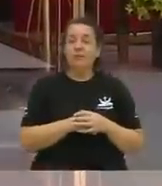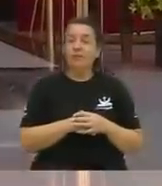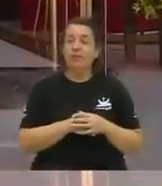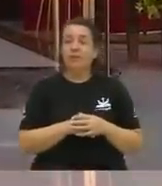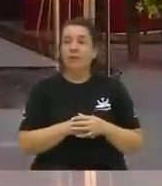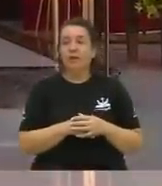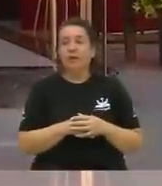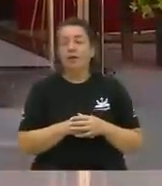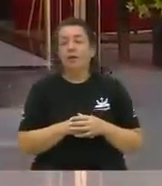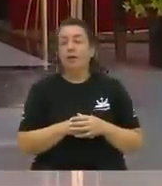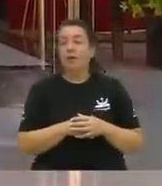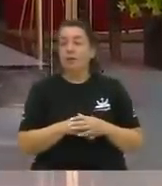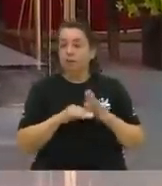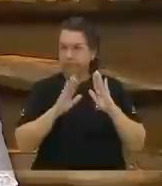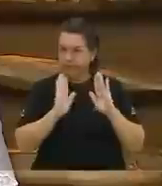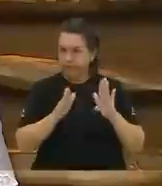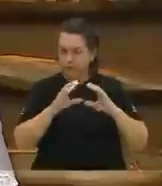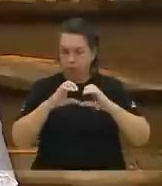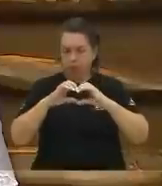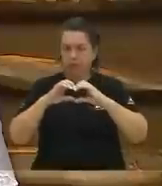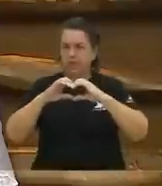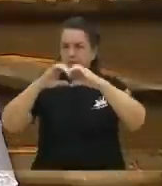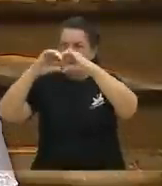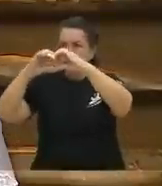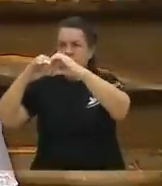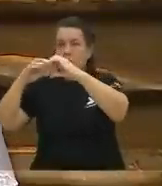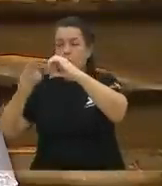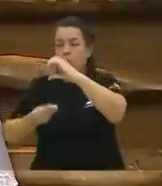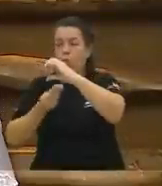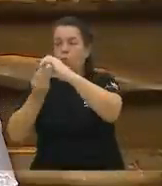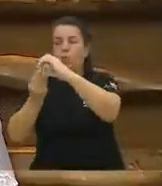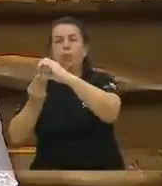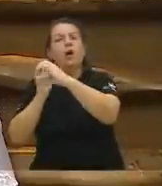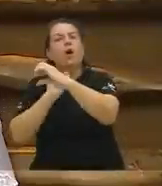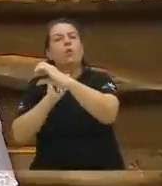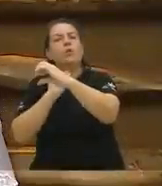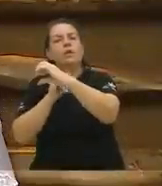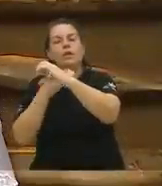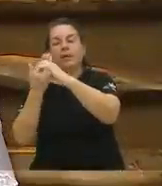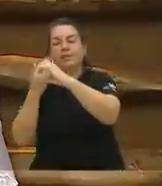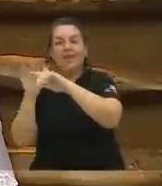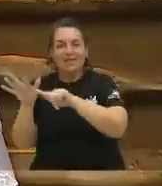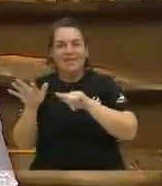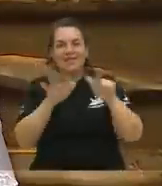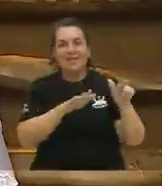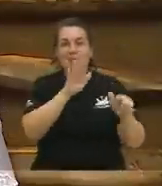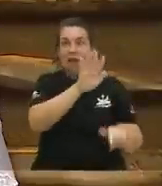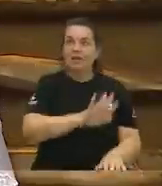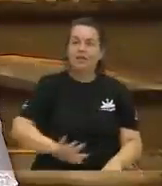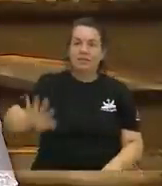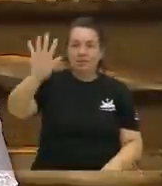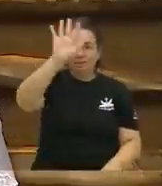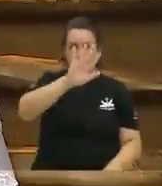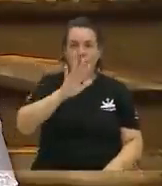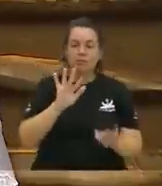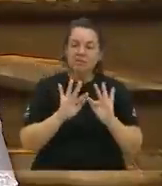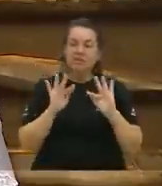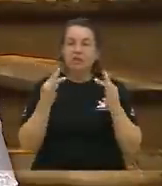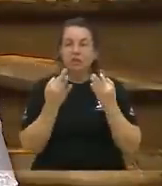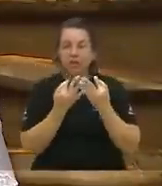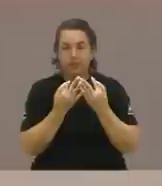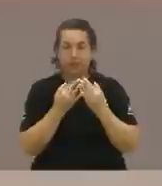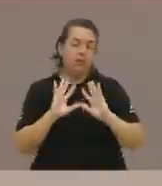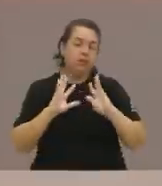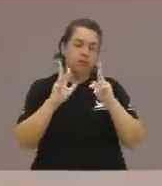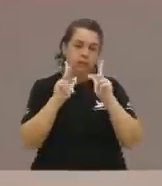Estamos para colocar no coração de Nossa Senhora hoje, na Semana Nacional da Família,